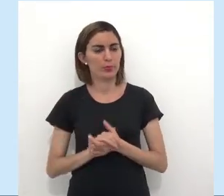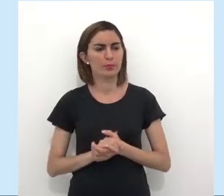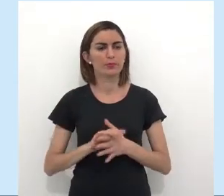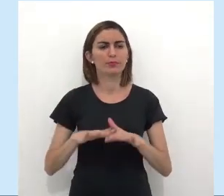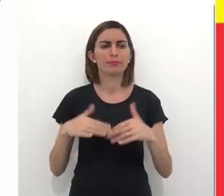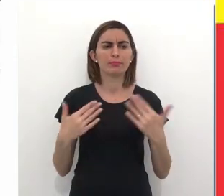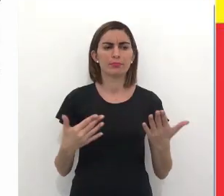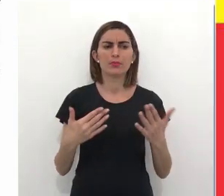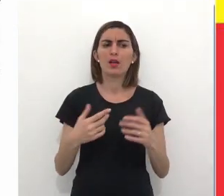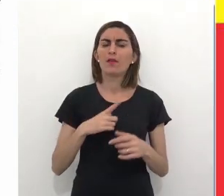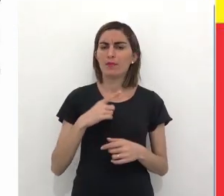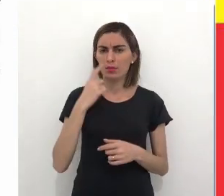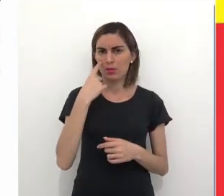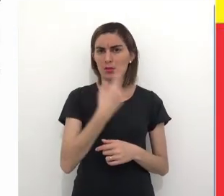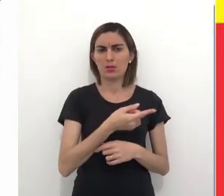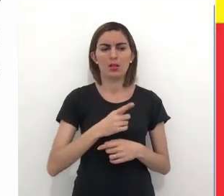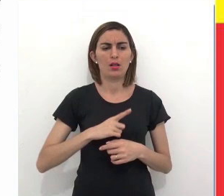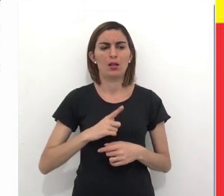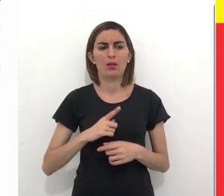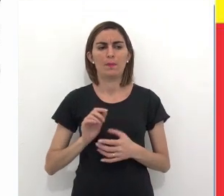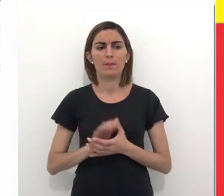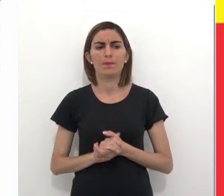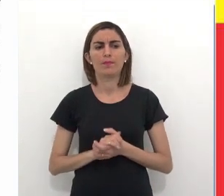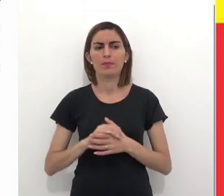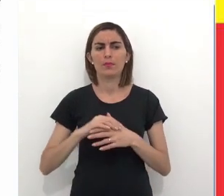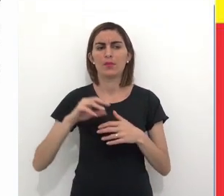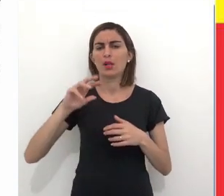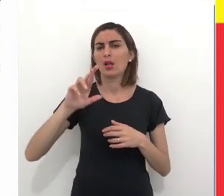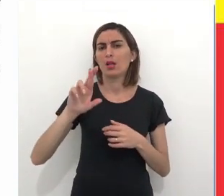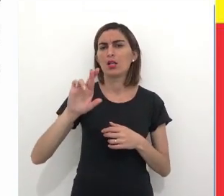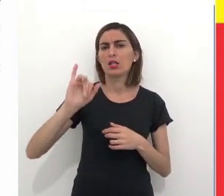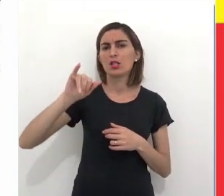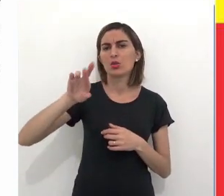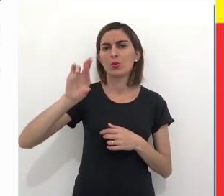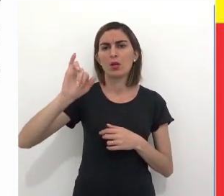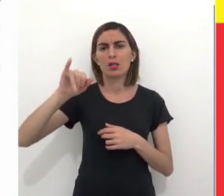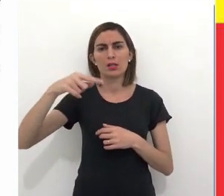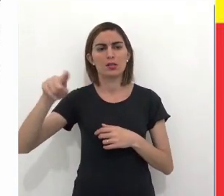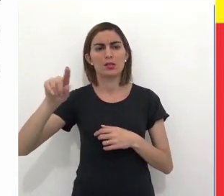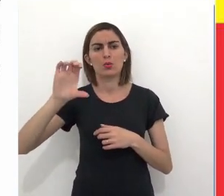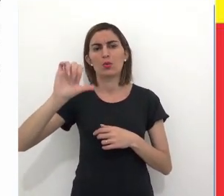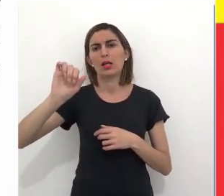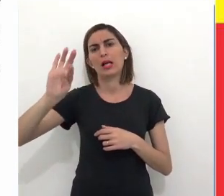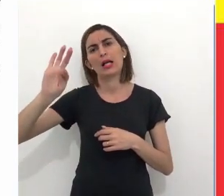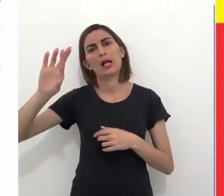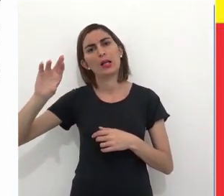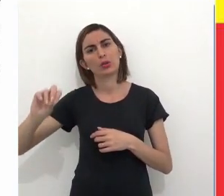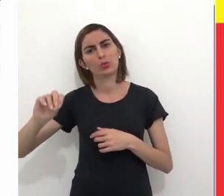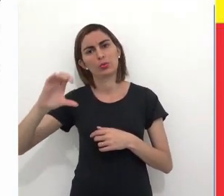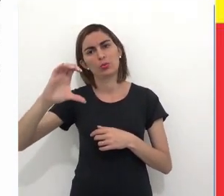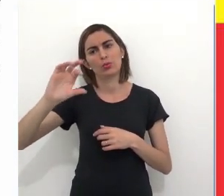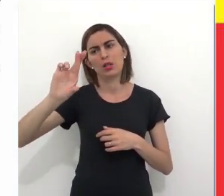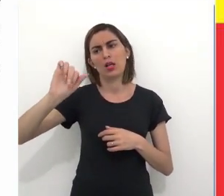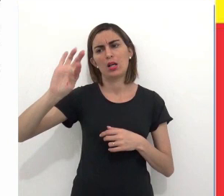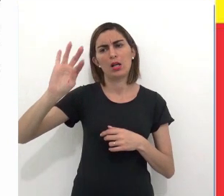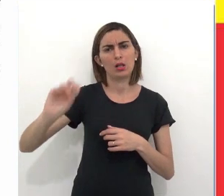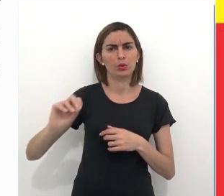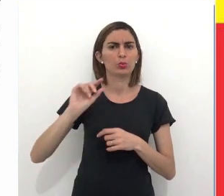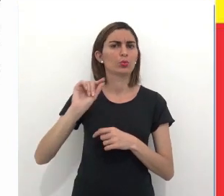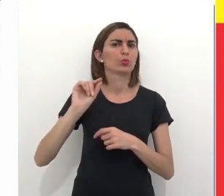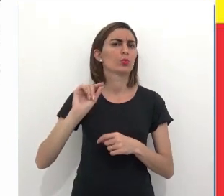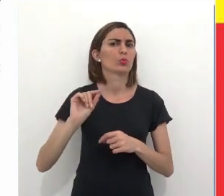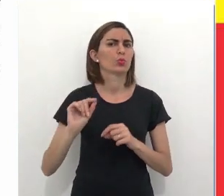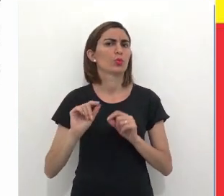1848. Aí vocês vão ter insurreição do Crato. Então, o que foi